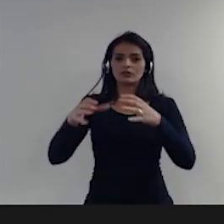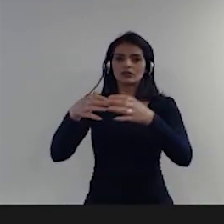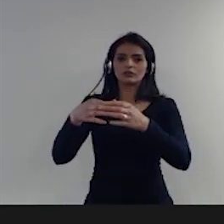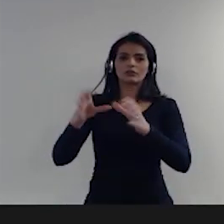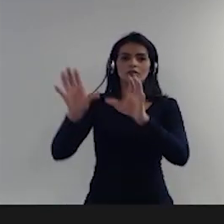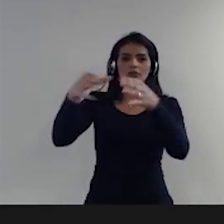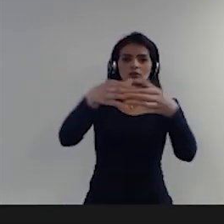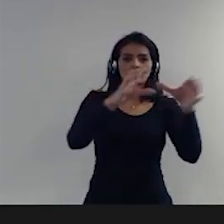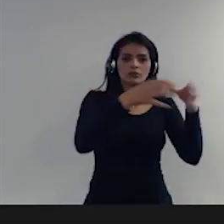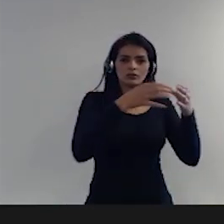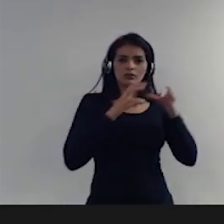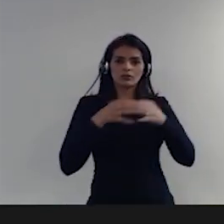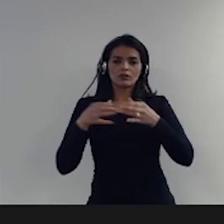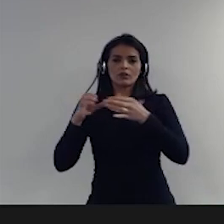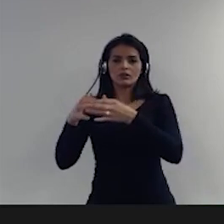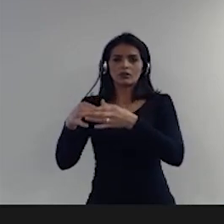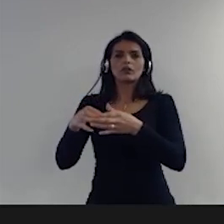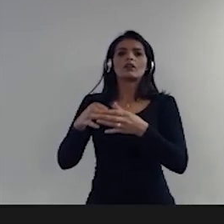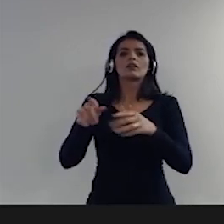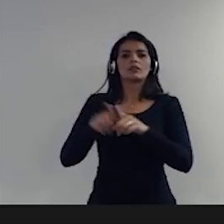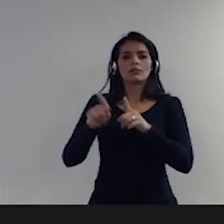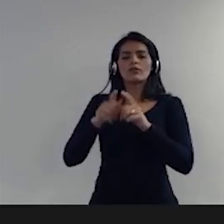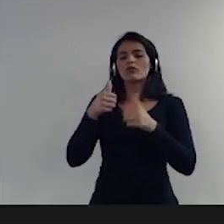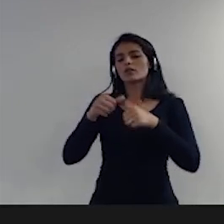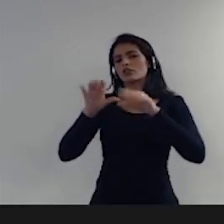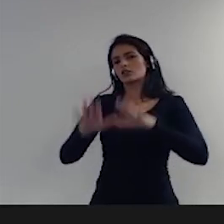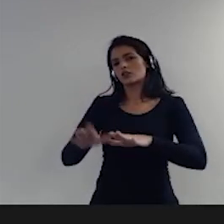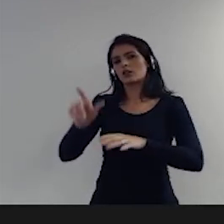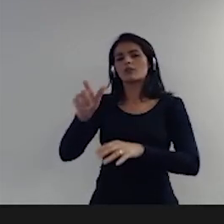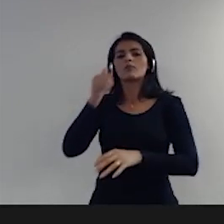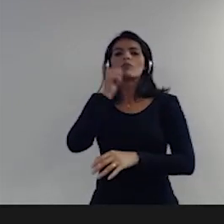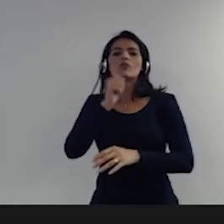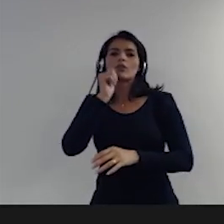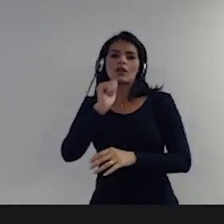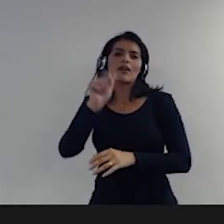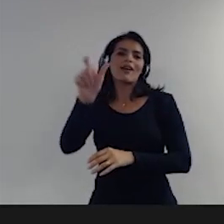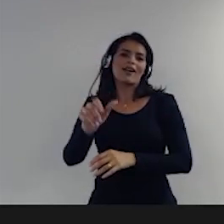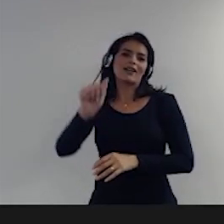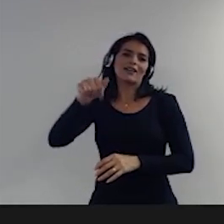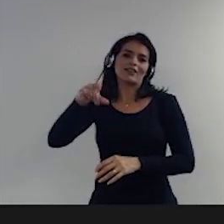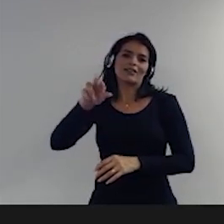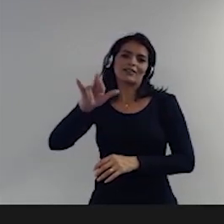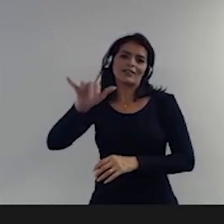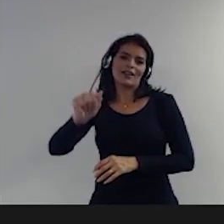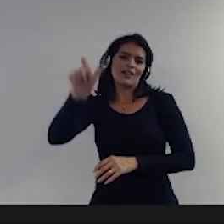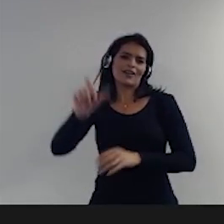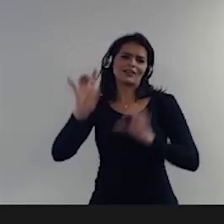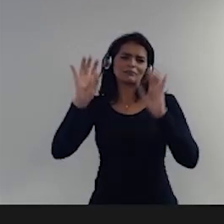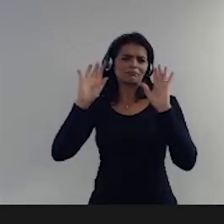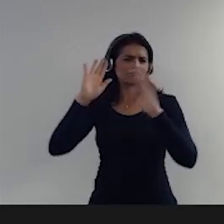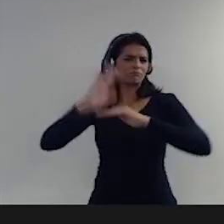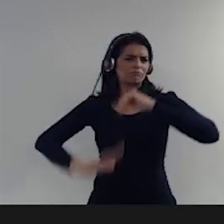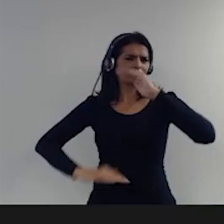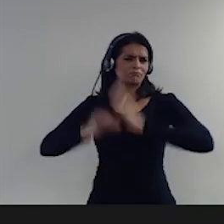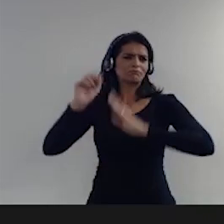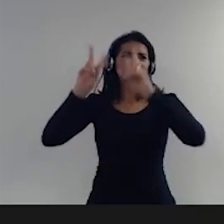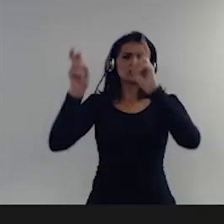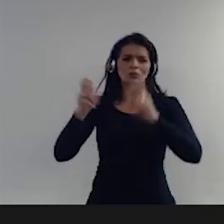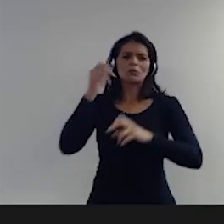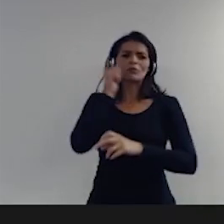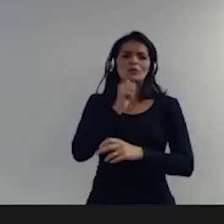a questão da mulher mais para a doutora Andréa, né, que já me falaram que ela é uma especialista na matéria, isso é muito